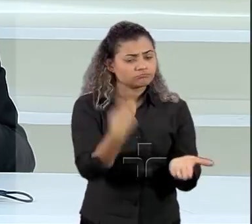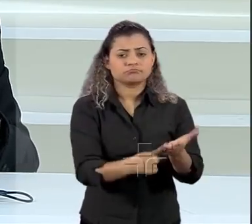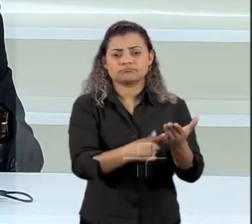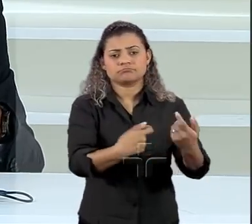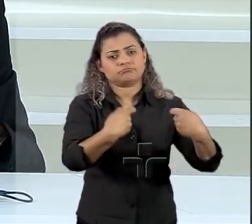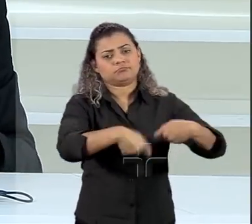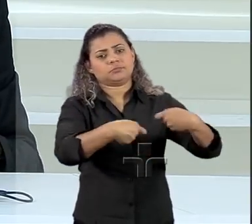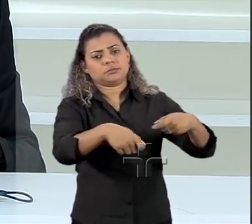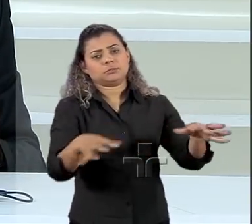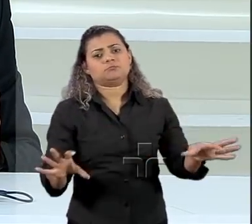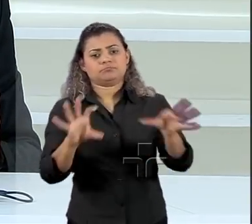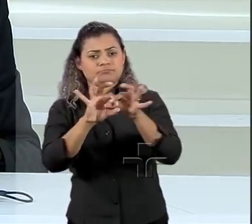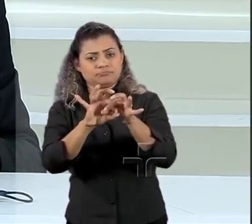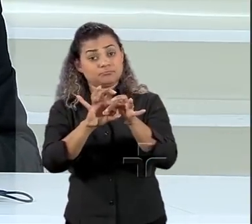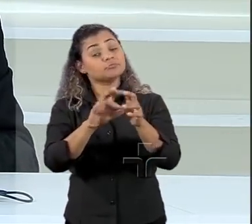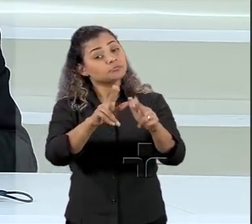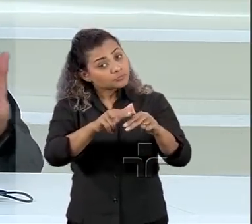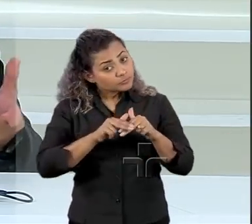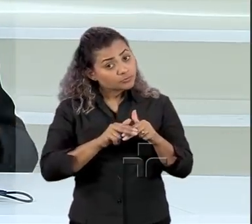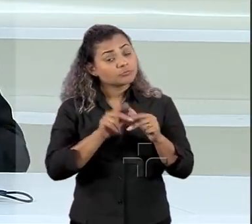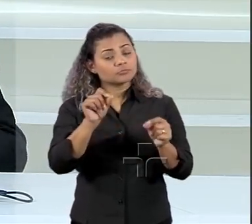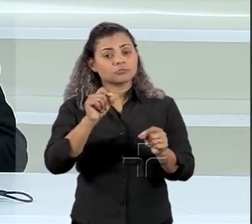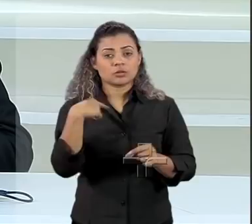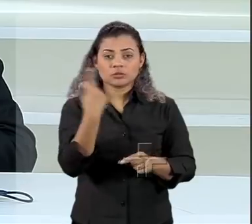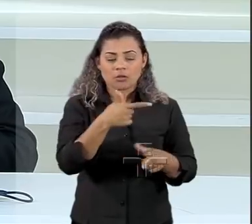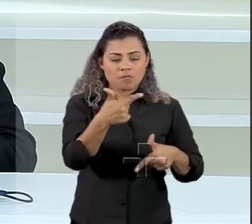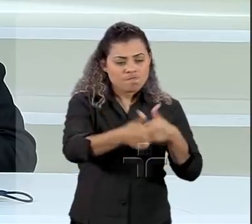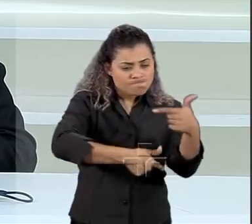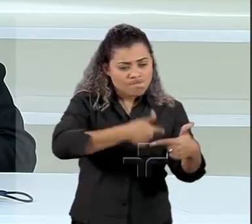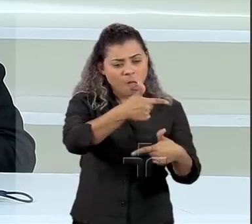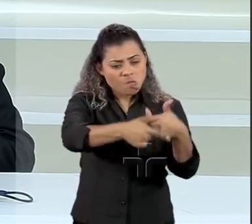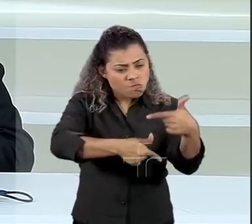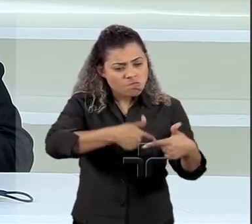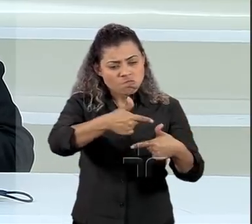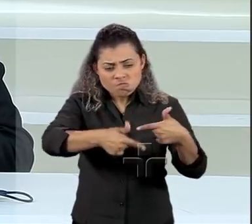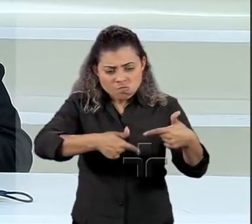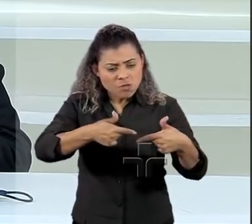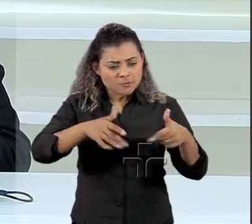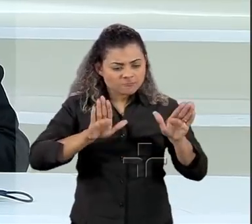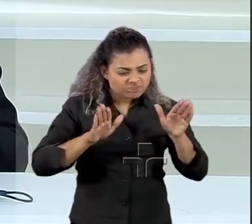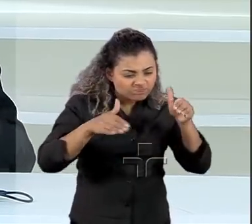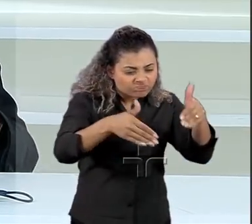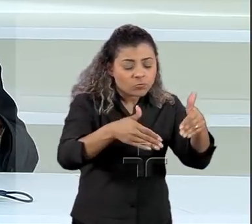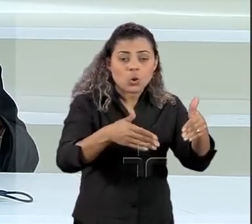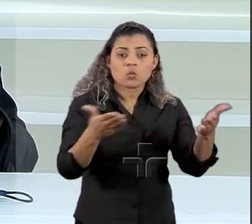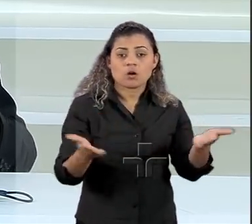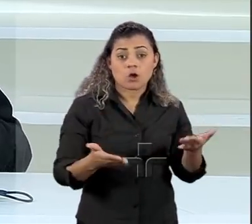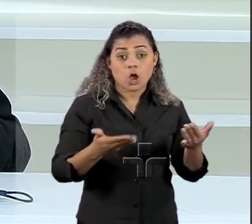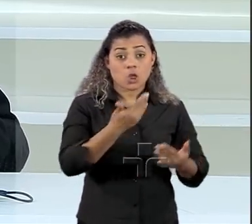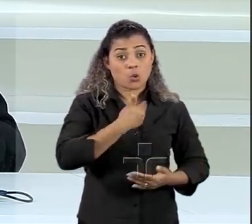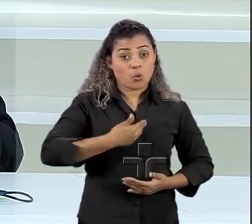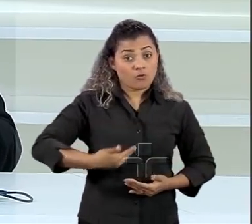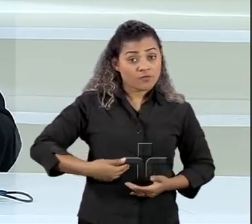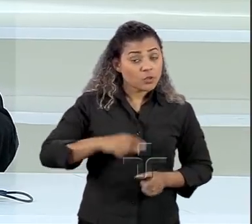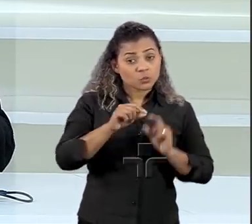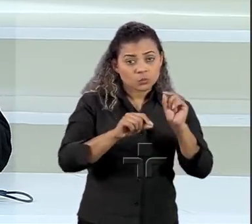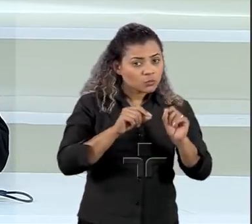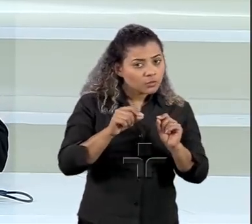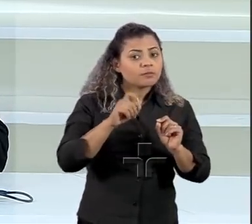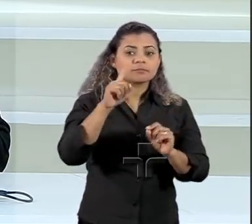E aí, a lógica principal que tem sido trabalhada dentro da elaboração de um plano de governo seria